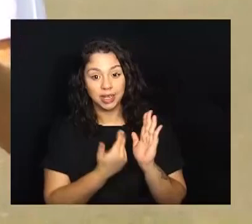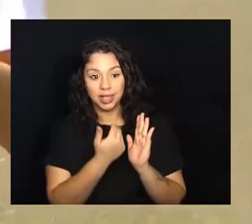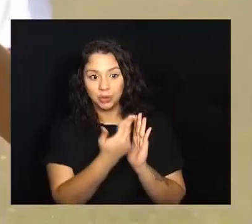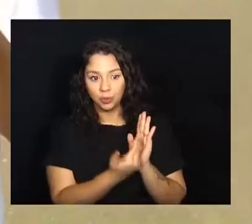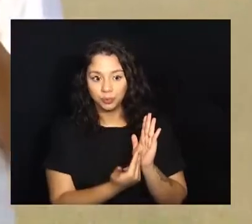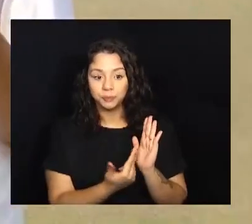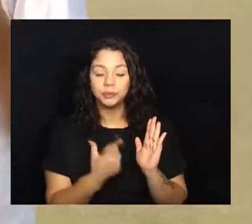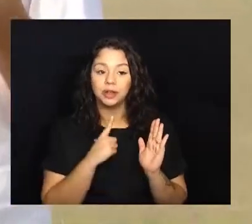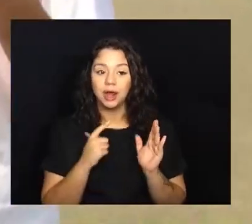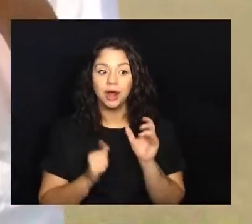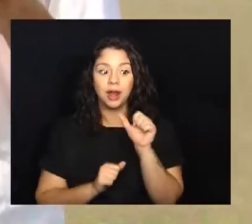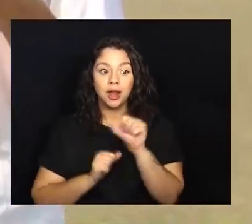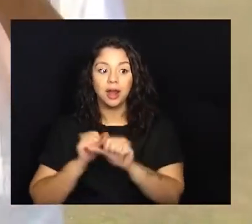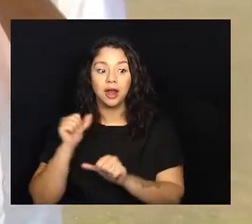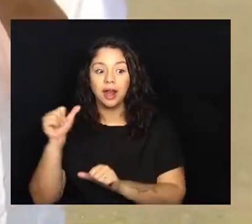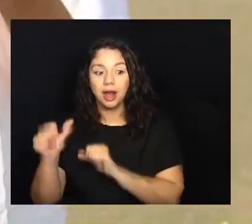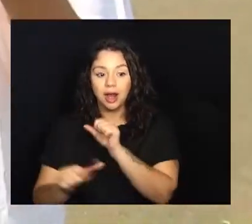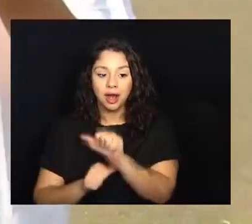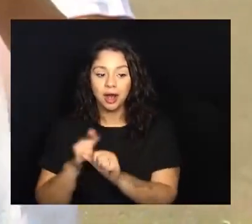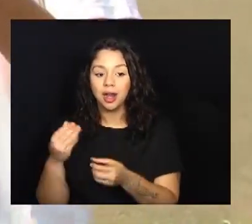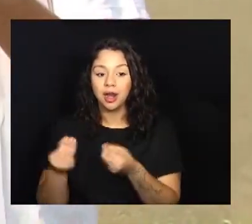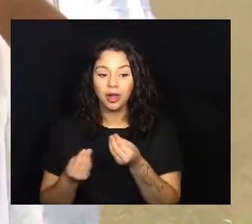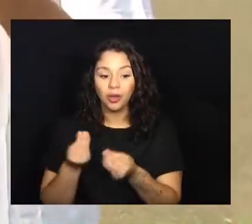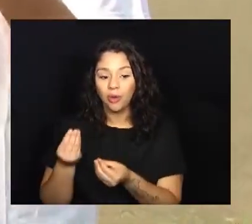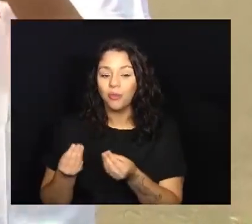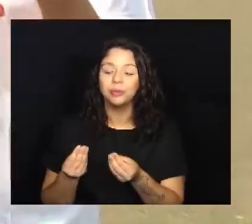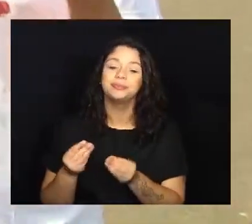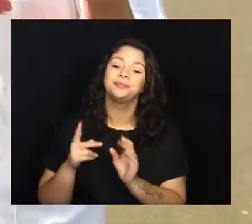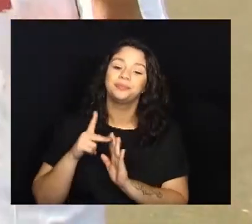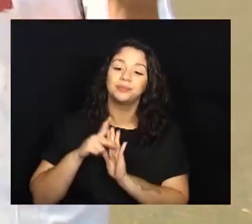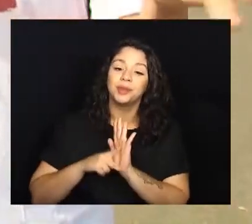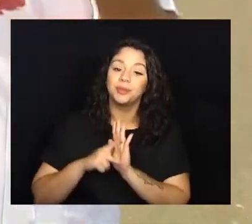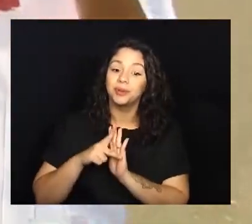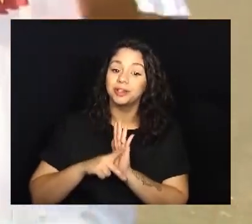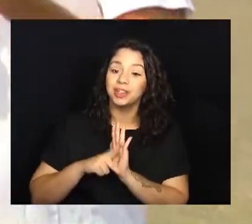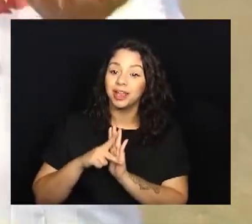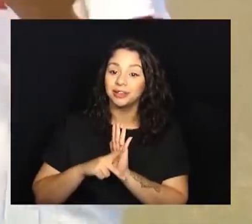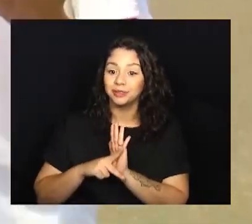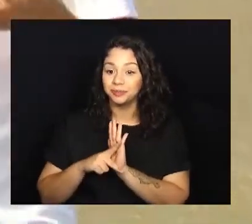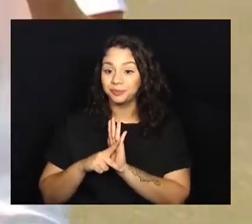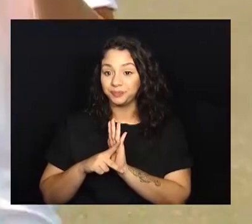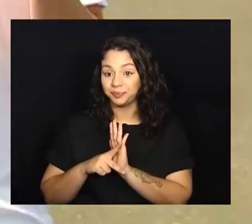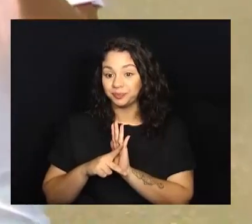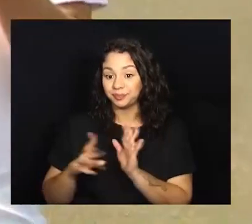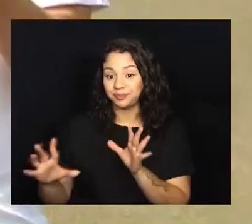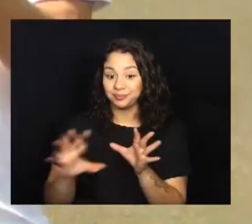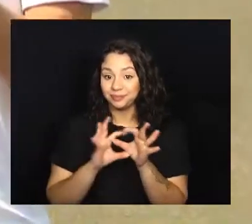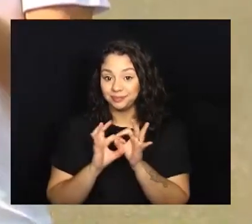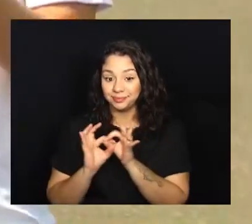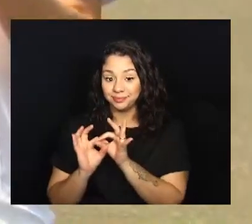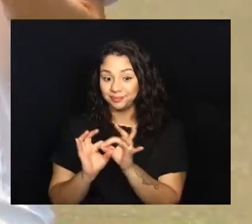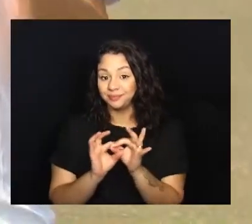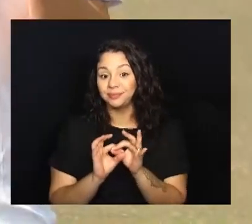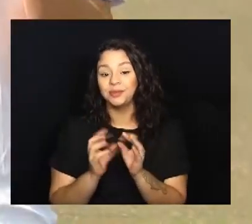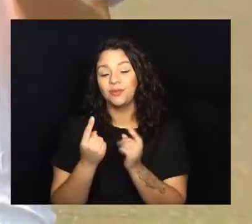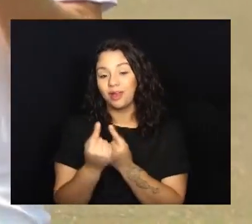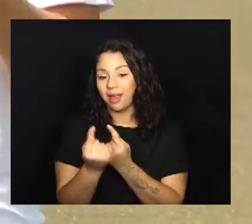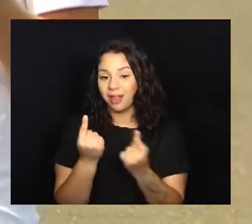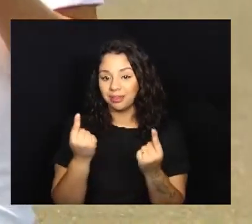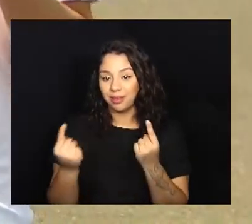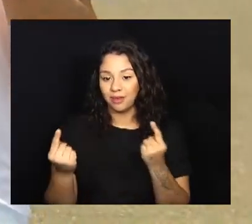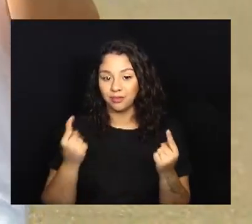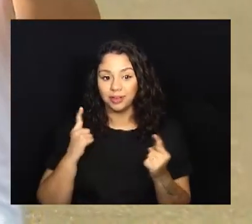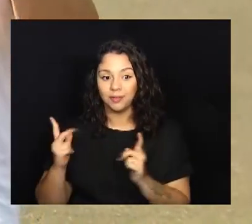aí transformar num projeto em comum, que cada um pegou uma